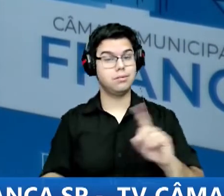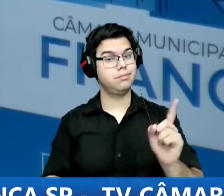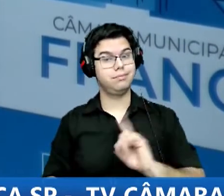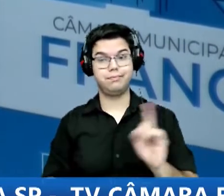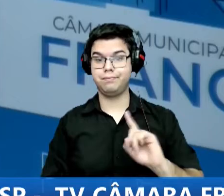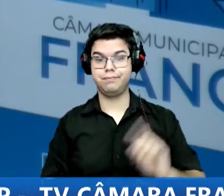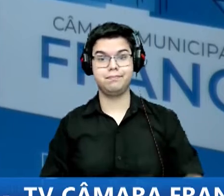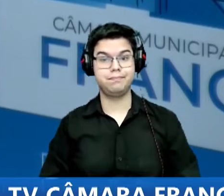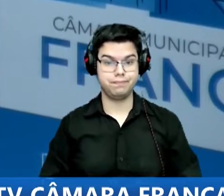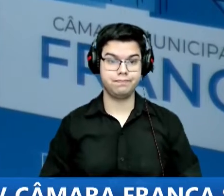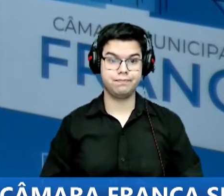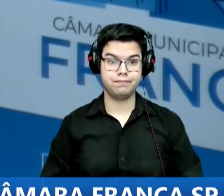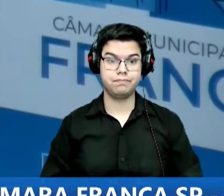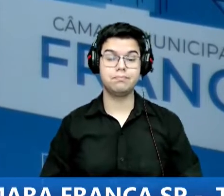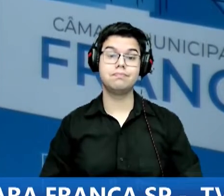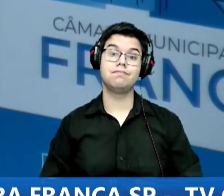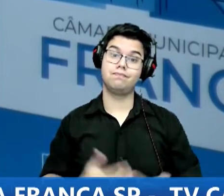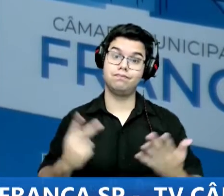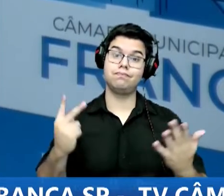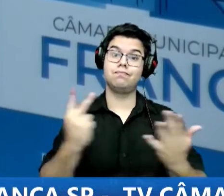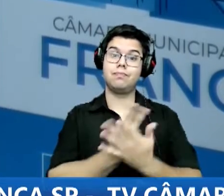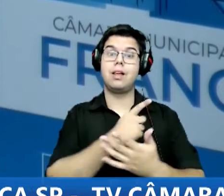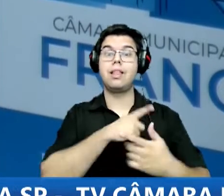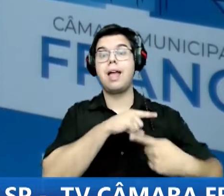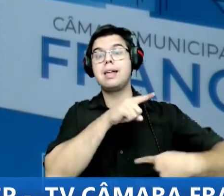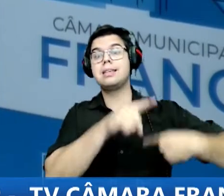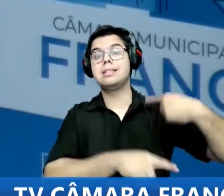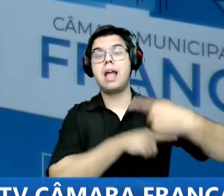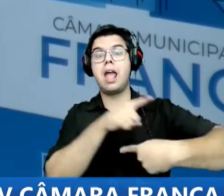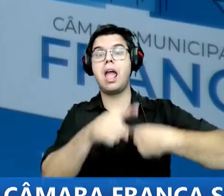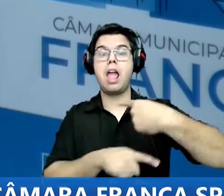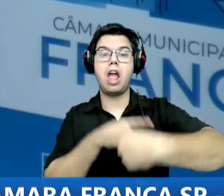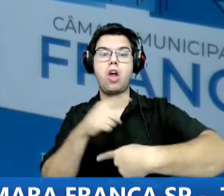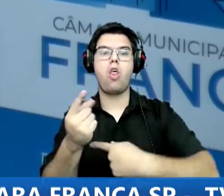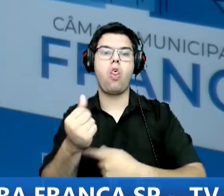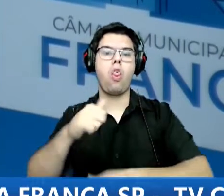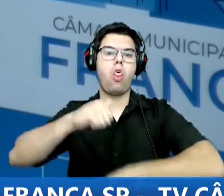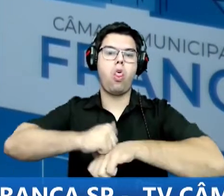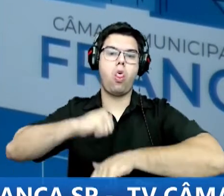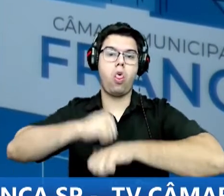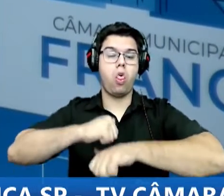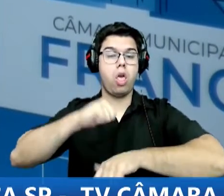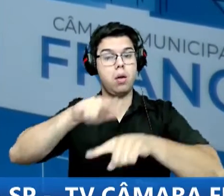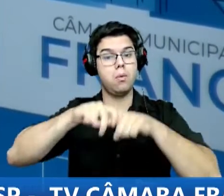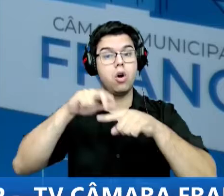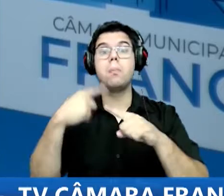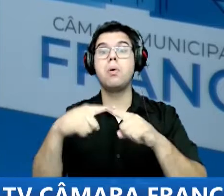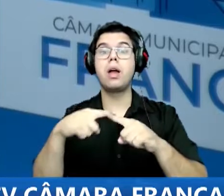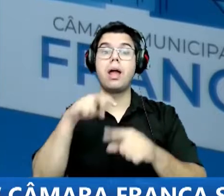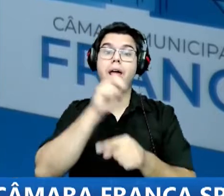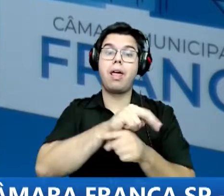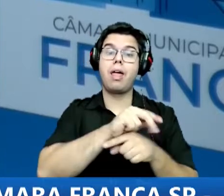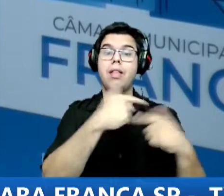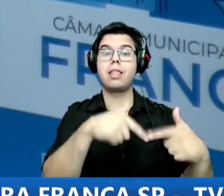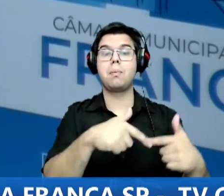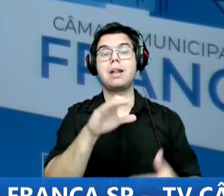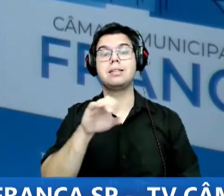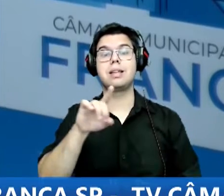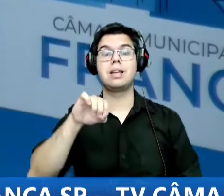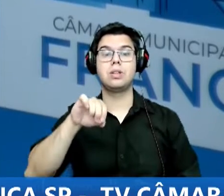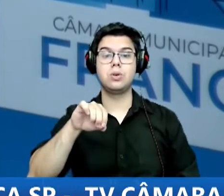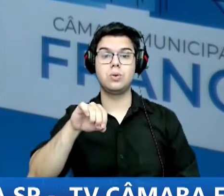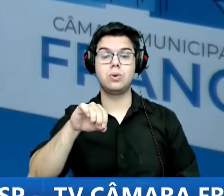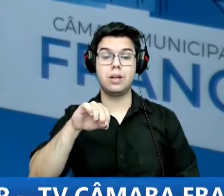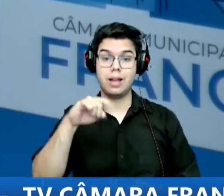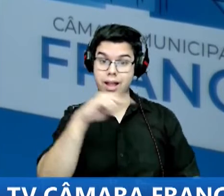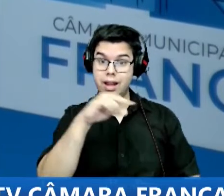um ciclo da miséria muito por isso, porque ele começa a trabalhar cedo e, às vezes, aquela primeira atividade dele